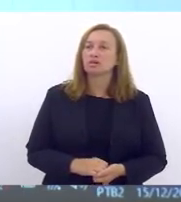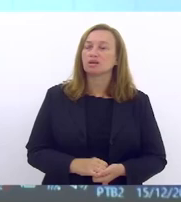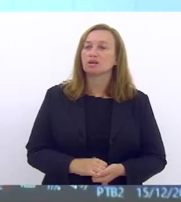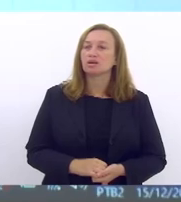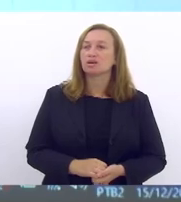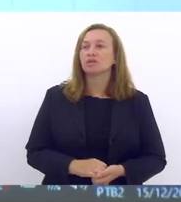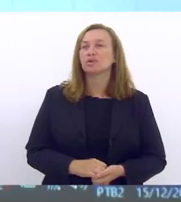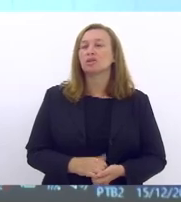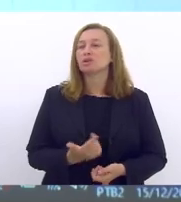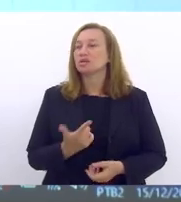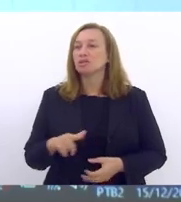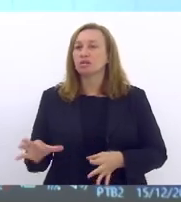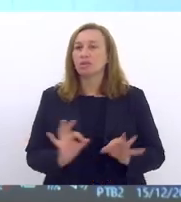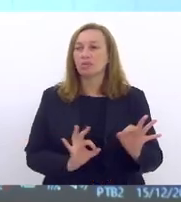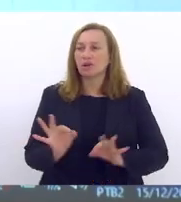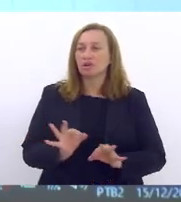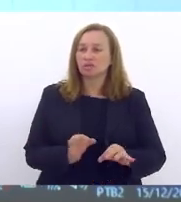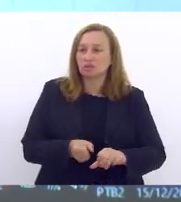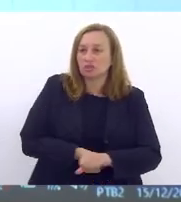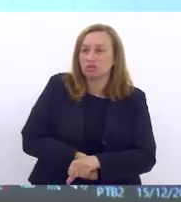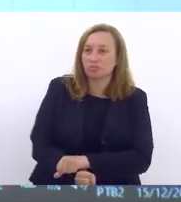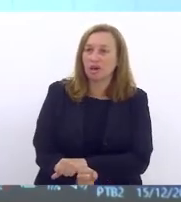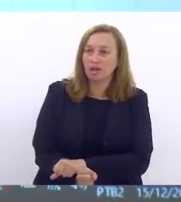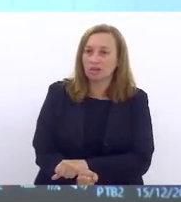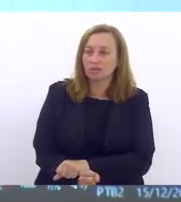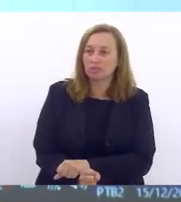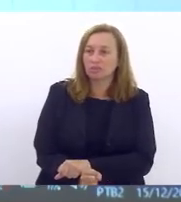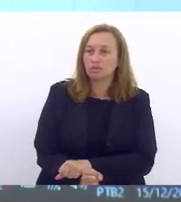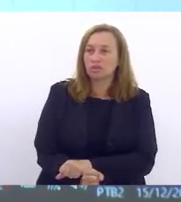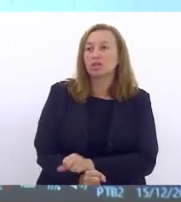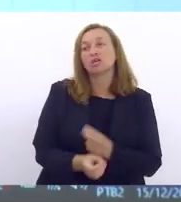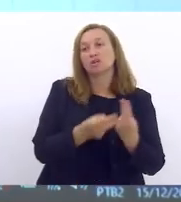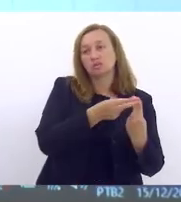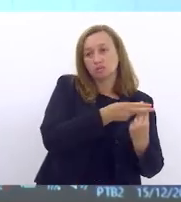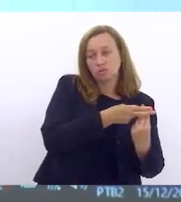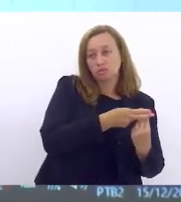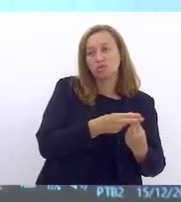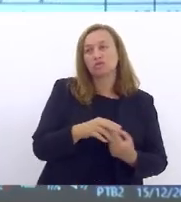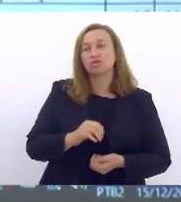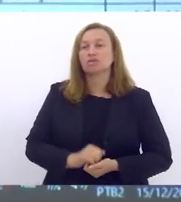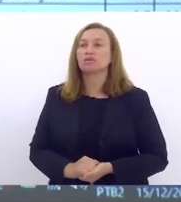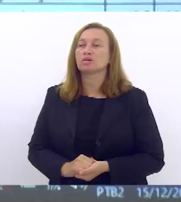tem plano de parto e estão parindo no SUS. Pode passar...